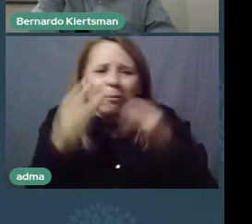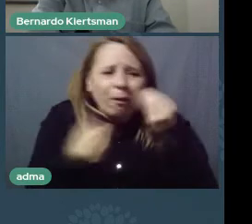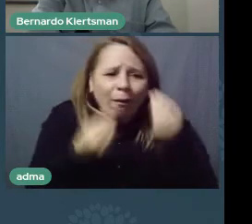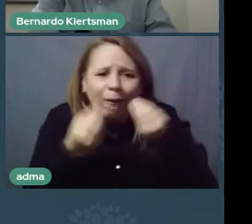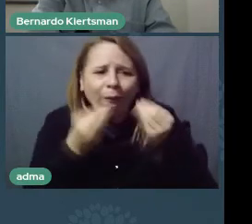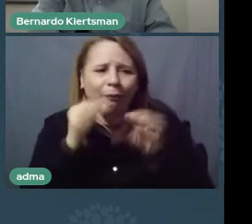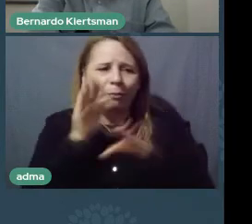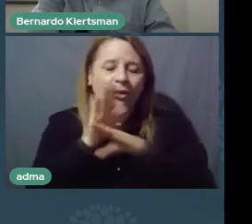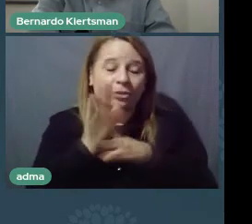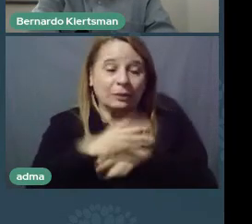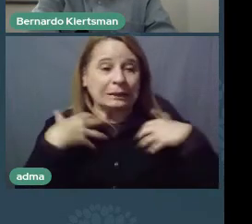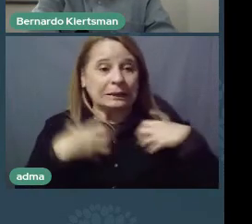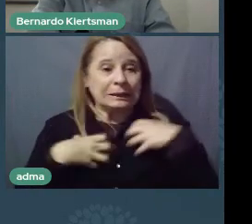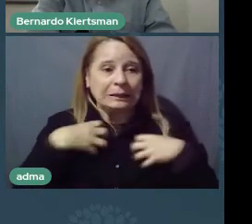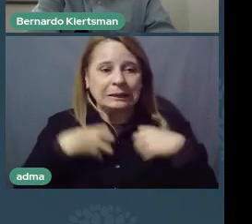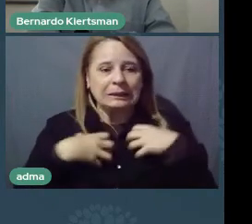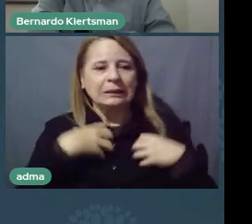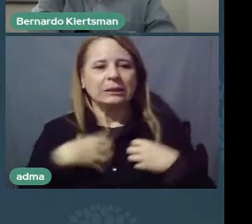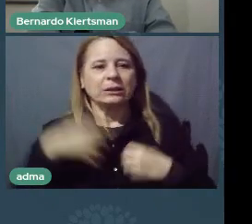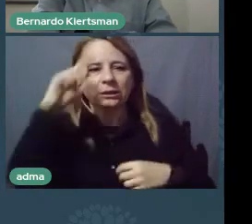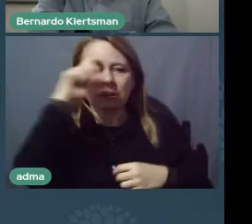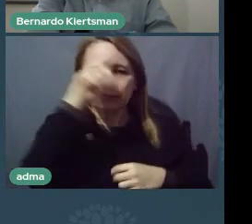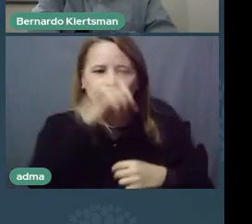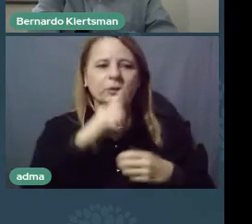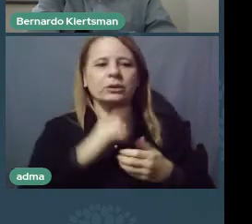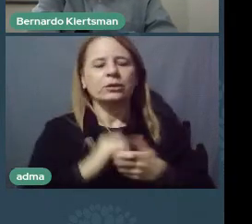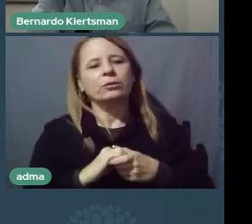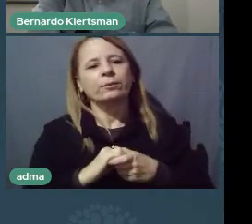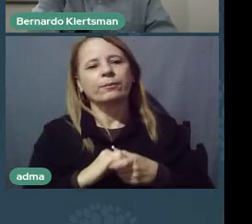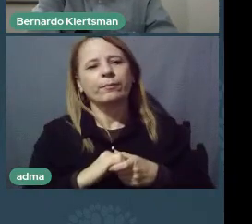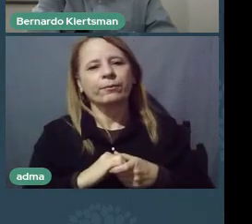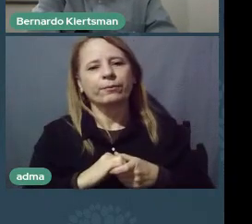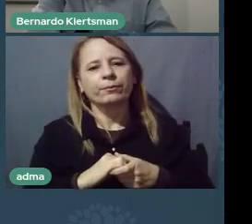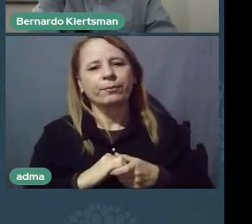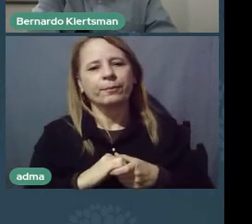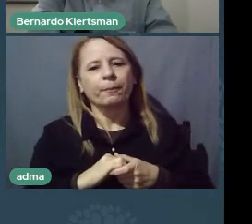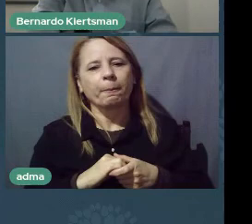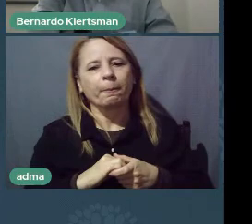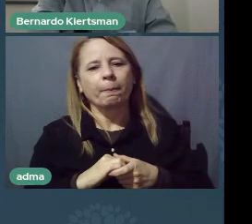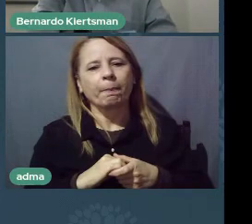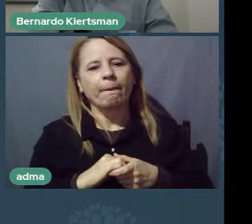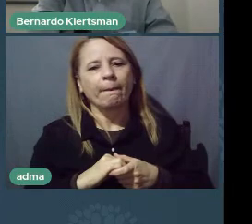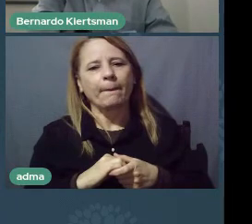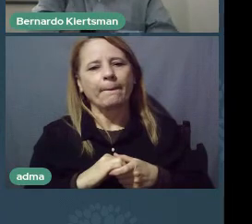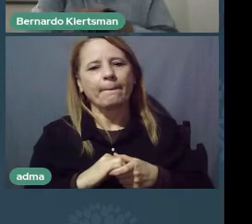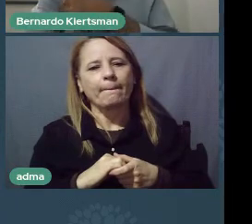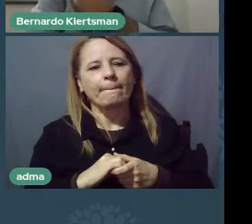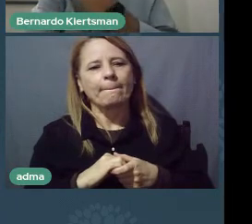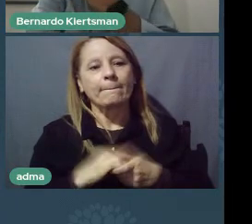tão desesperada que ela estava também com a criança desse jeito.